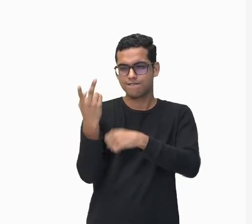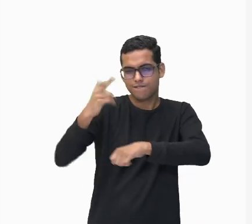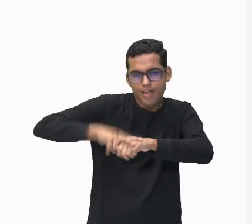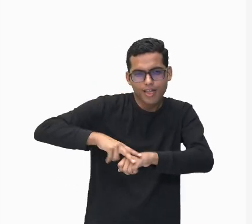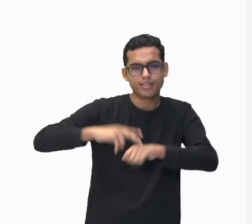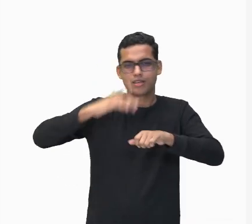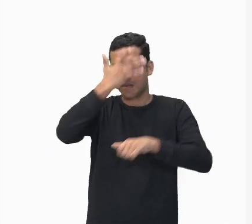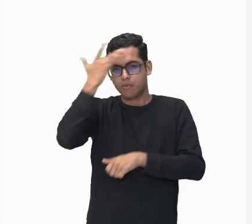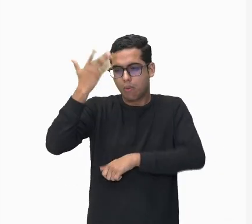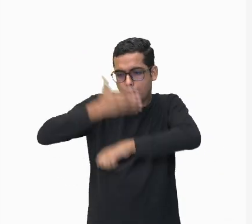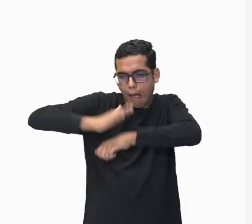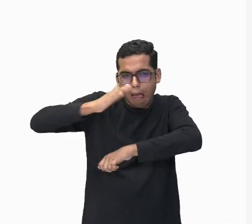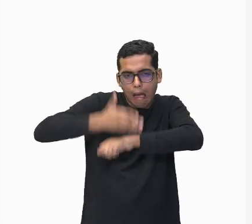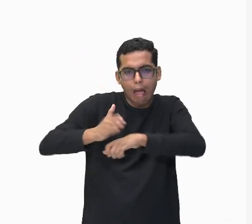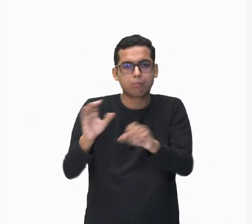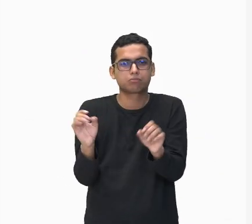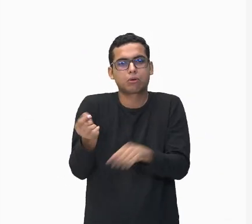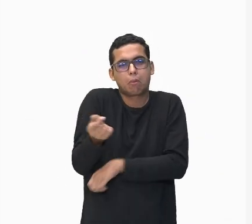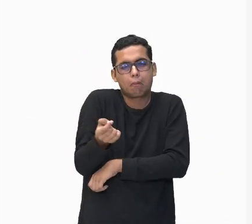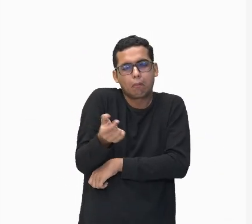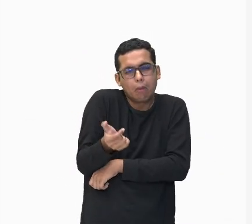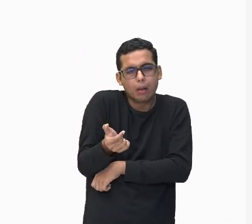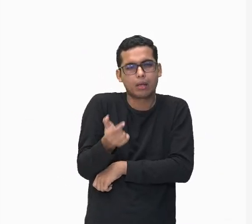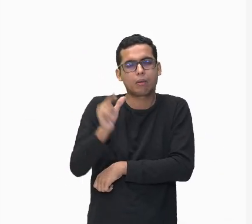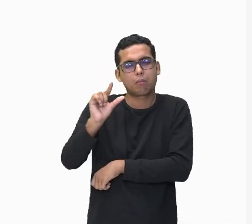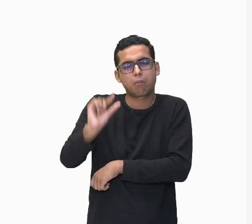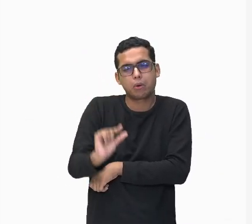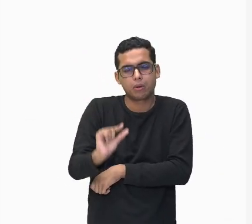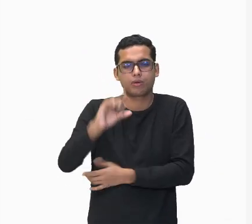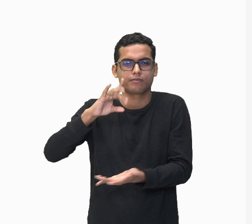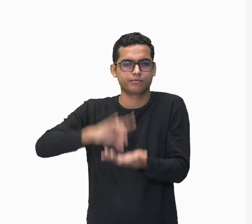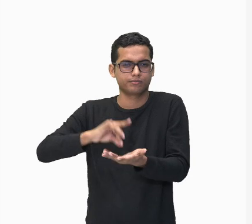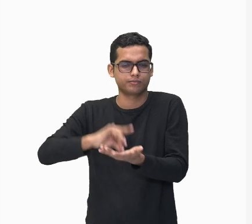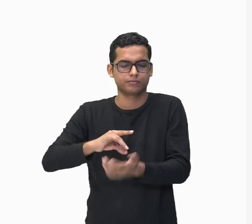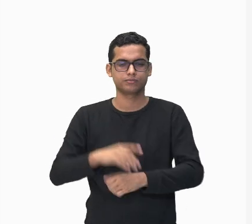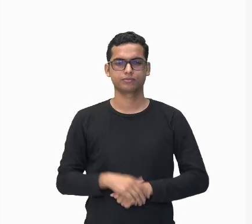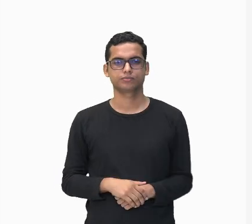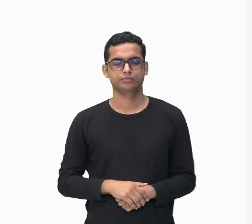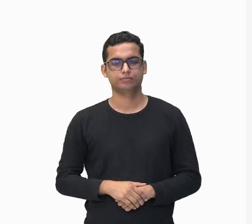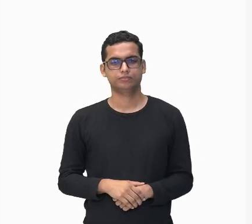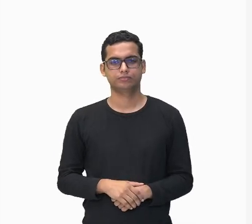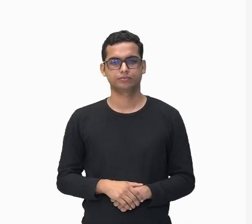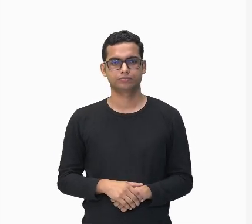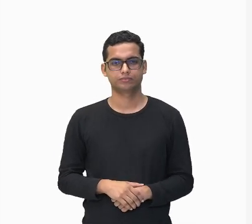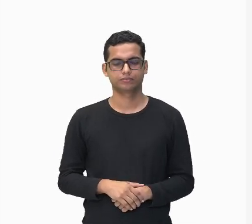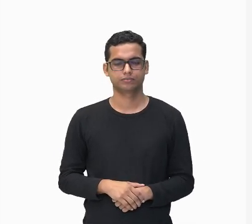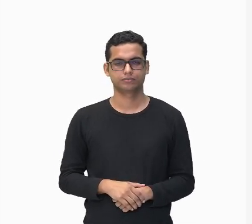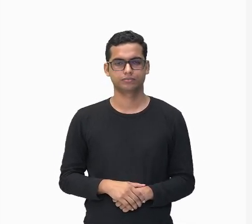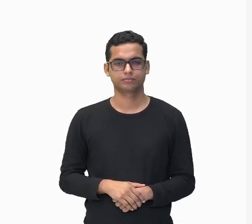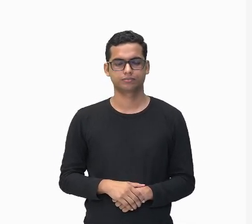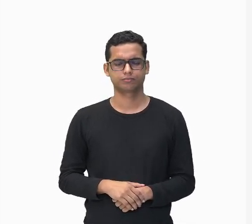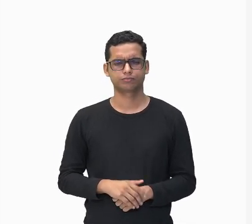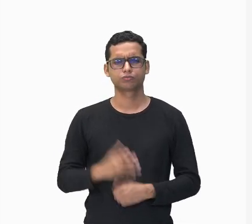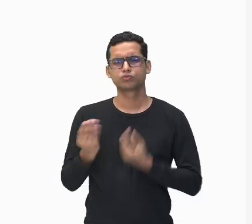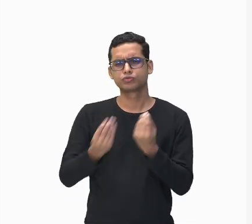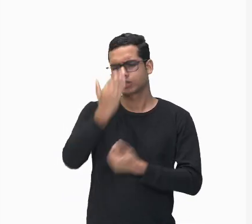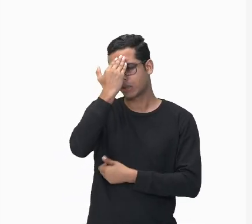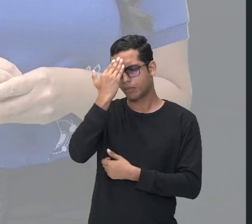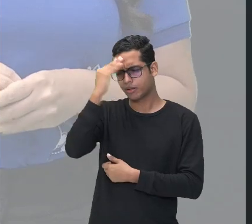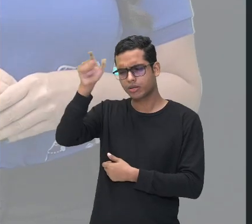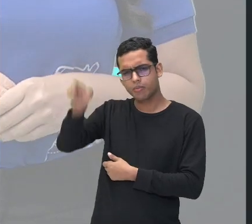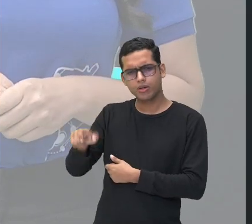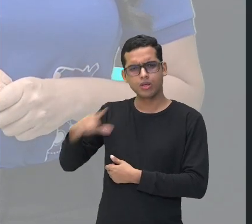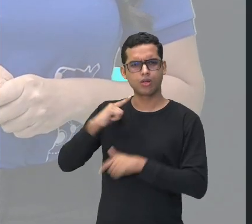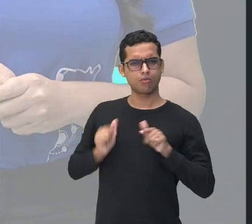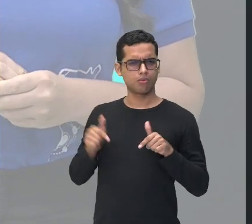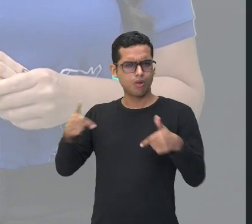E qual é o parâmetro que eu posso utilizar para saber se uma pessoa é fisicamente ativa ou não? A Organização Mundial da